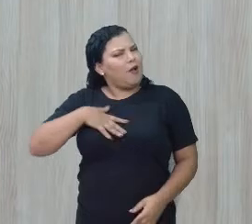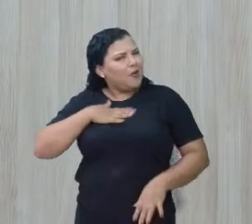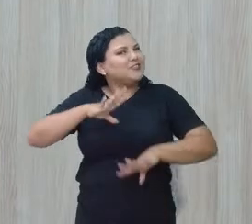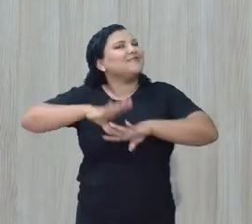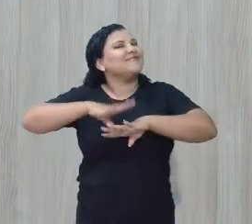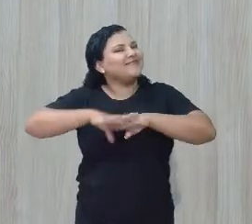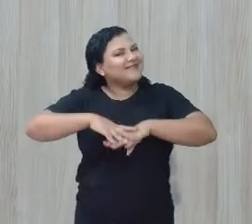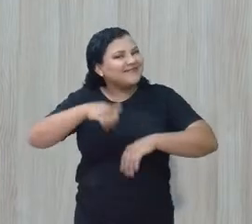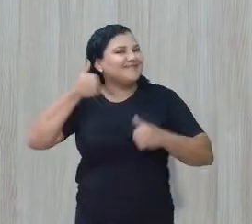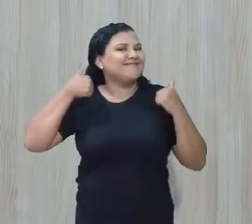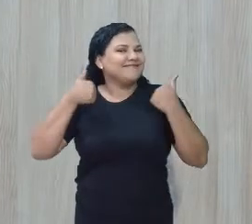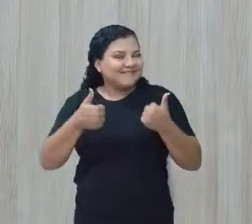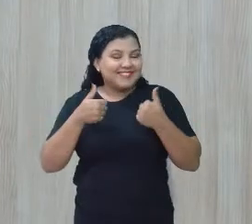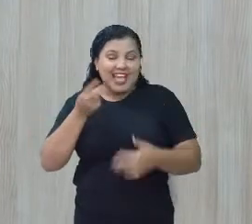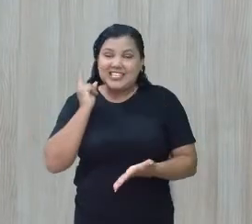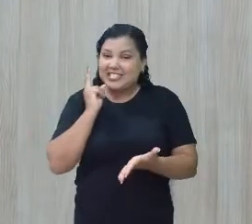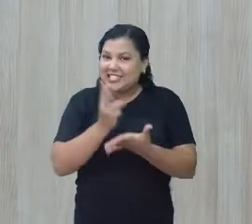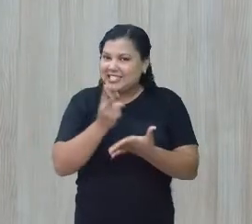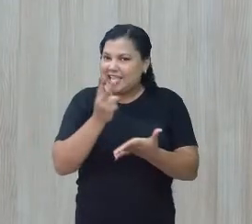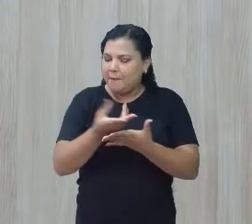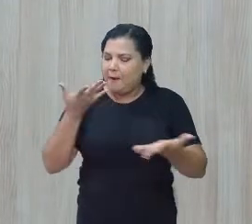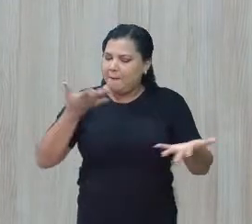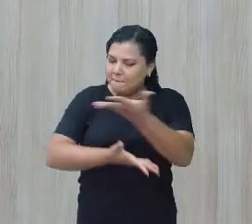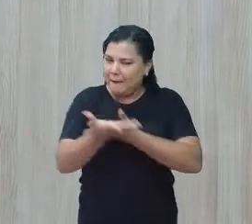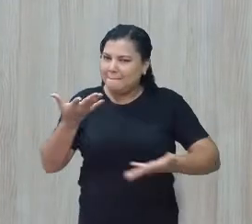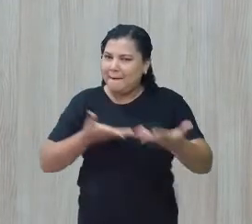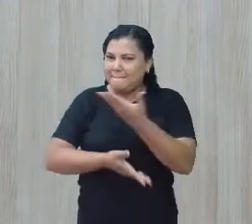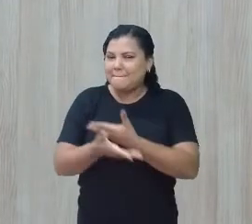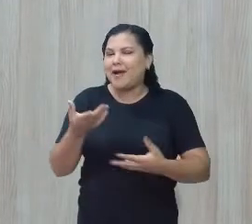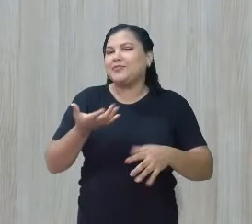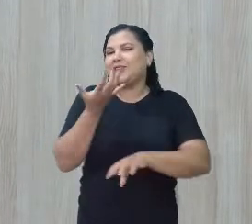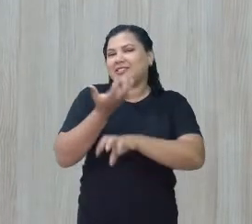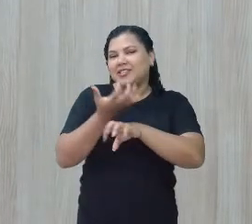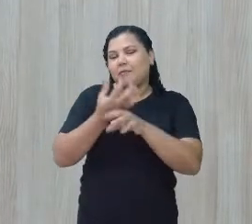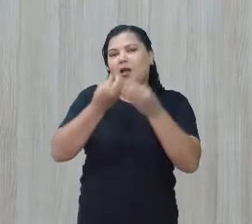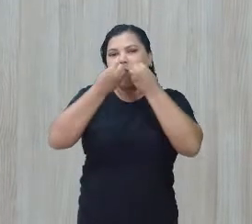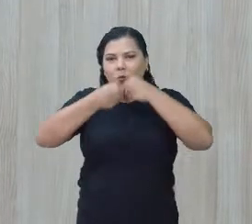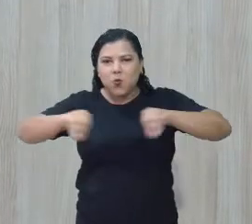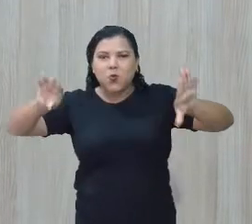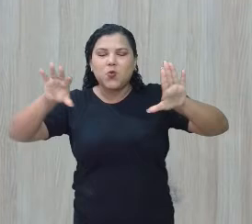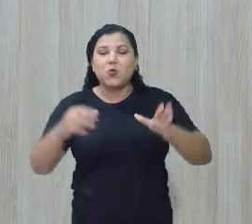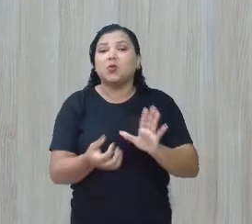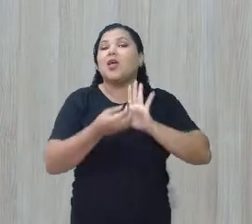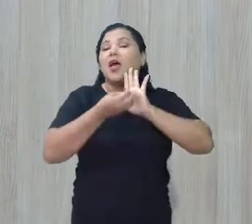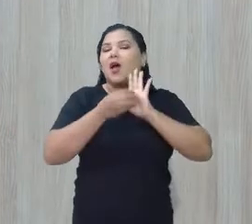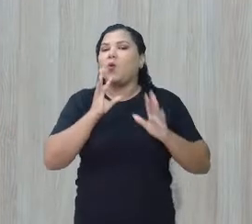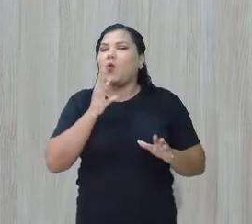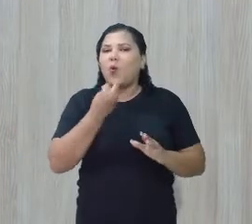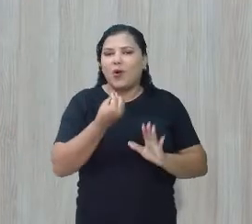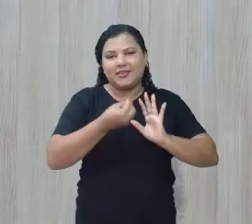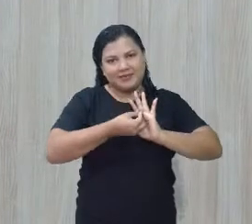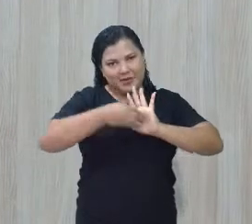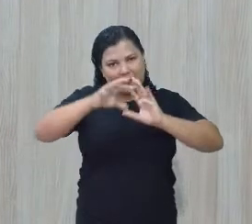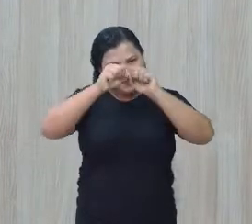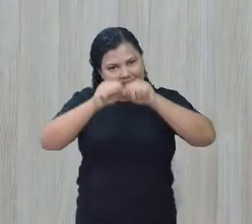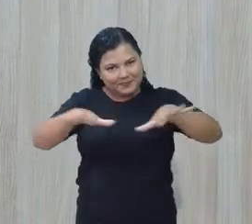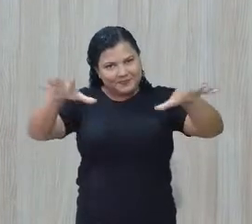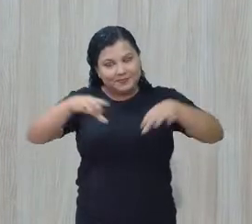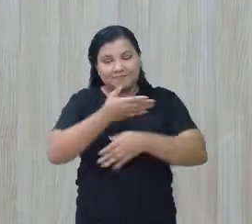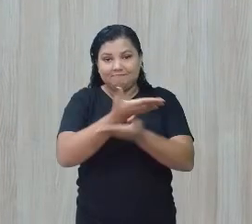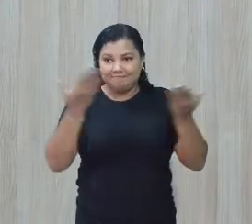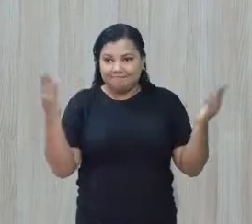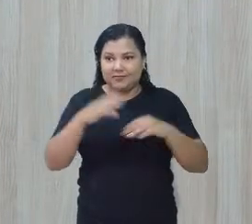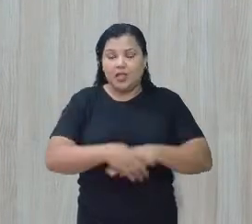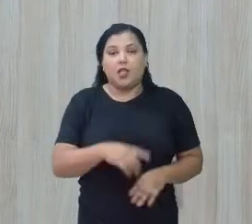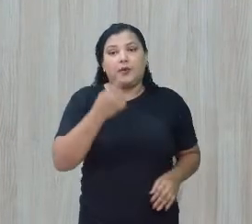matemática, viu, gente? Ela está aqui cada vez mais ajudando a gente a transmitir um pouquinho de conhecimento para vocês, tá? Para vocês, né, já